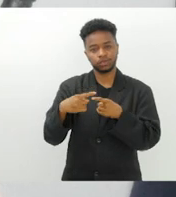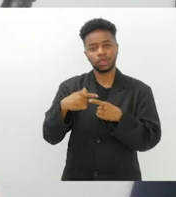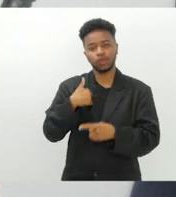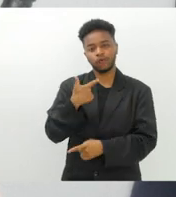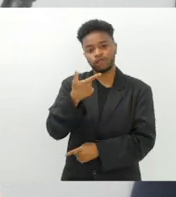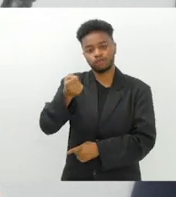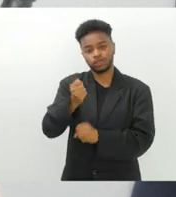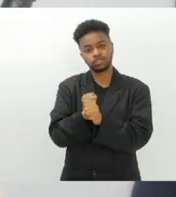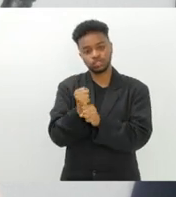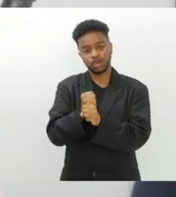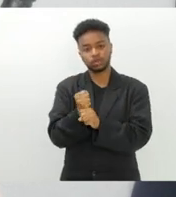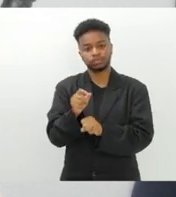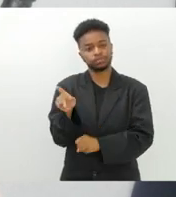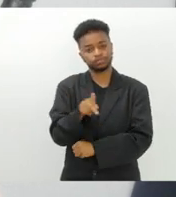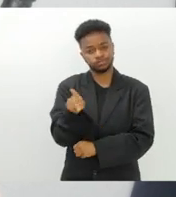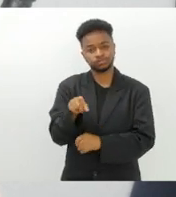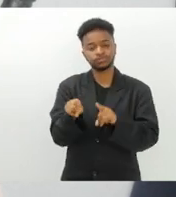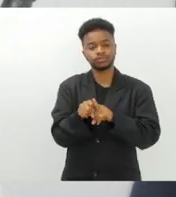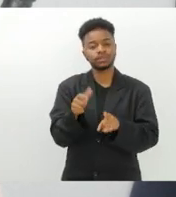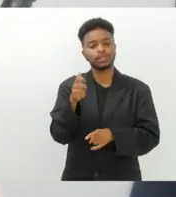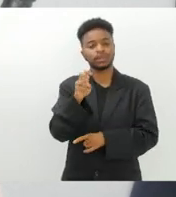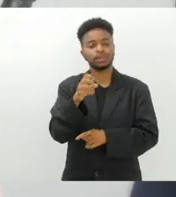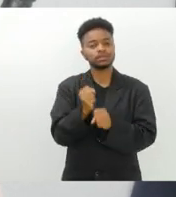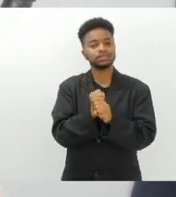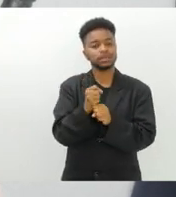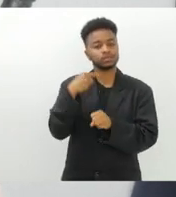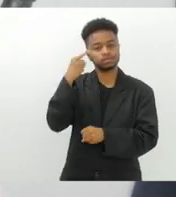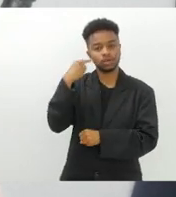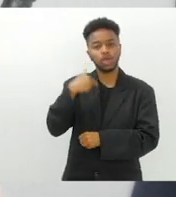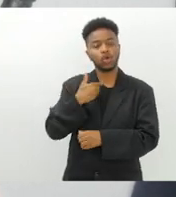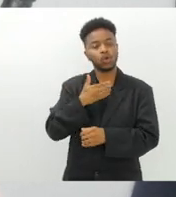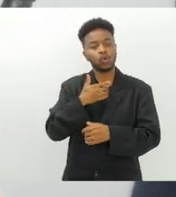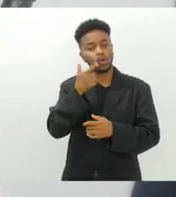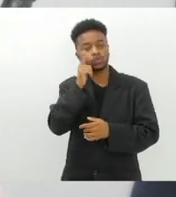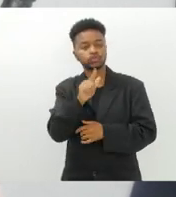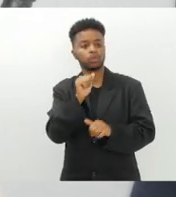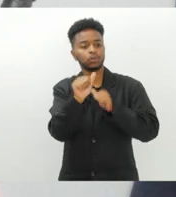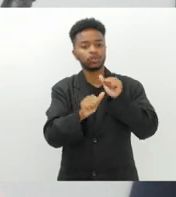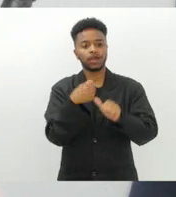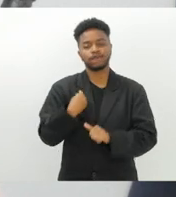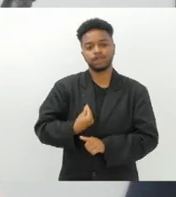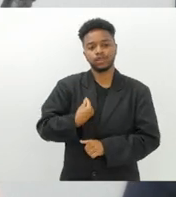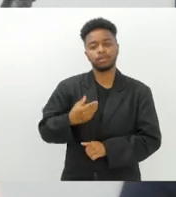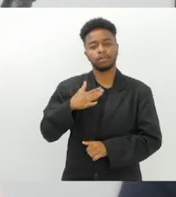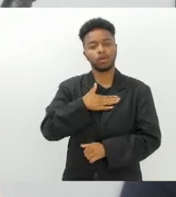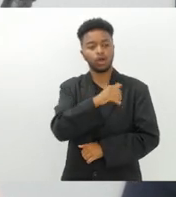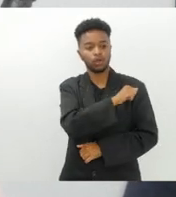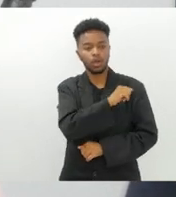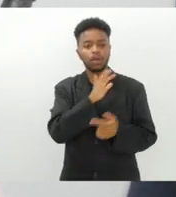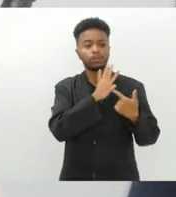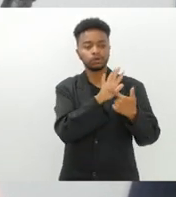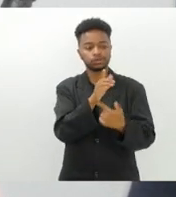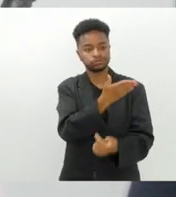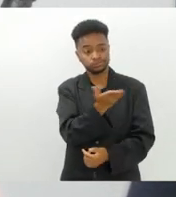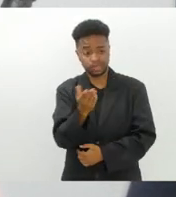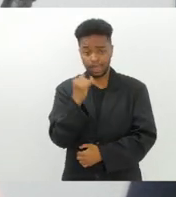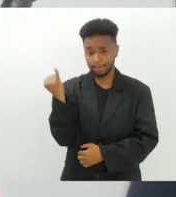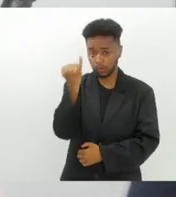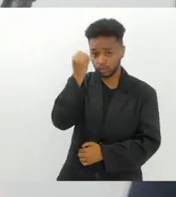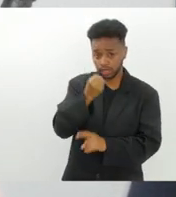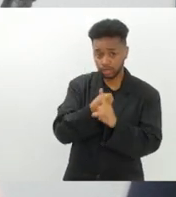Tenho a oportunidade de estar com meus alunos, de mudar a vida dos meus alunos, de mostrar para eles que eles são importantes na sociedade.